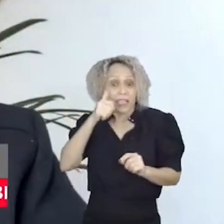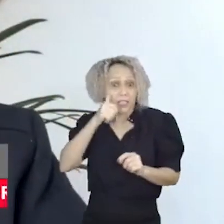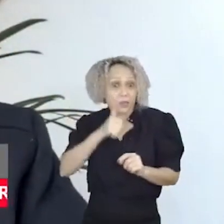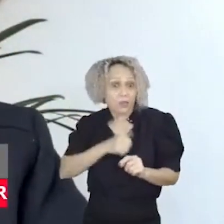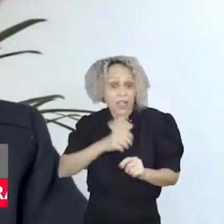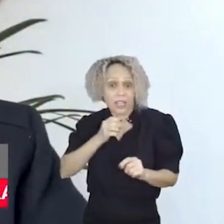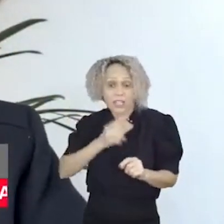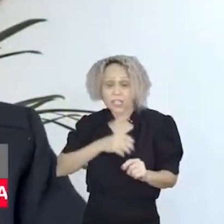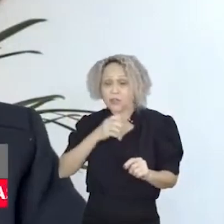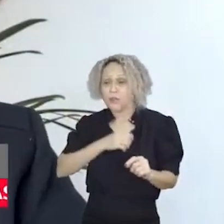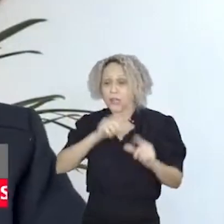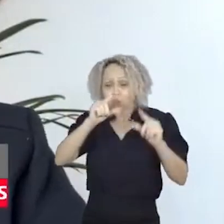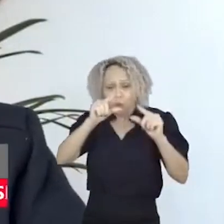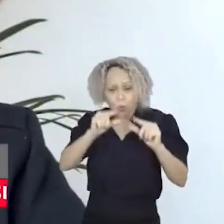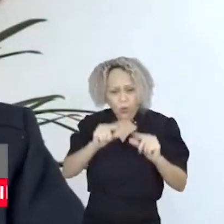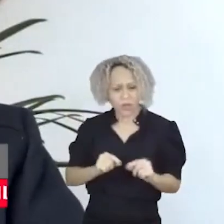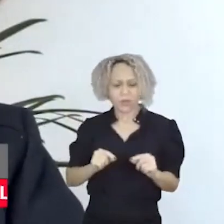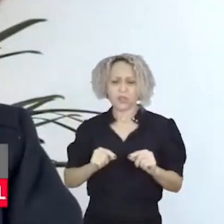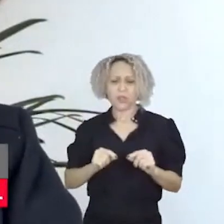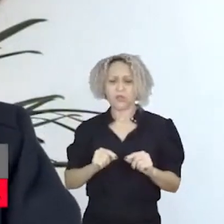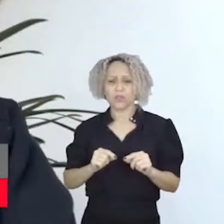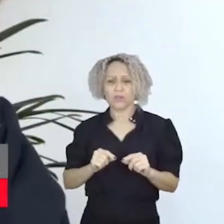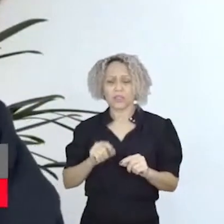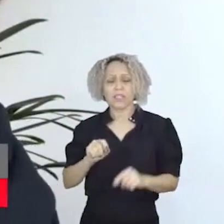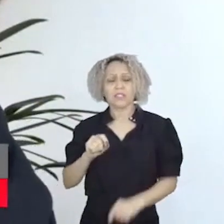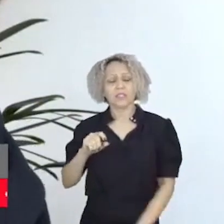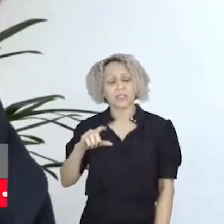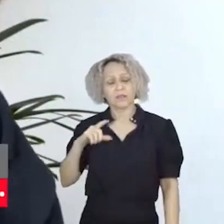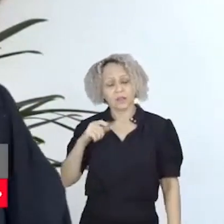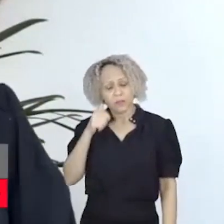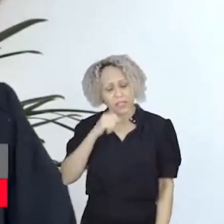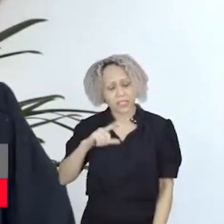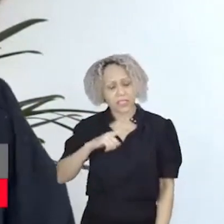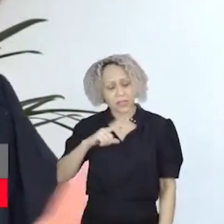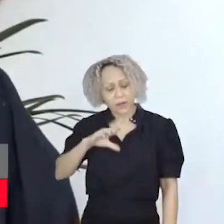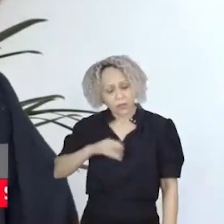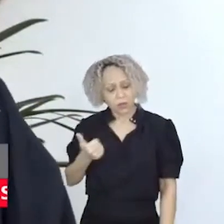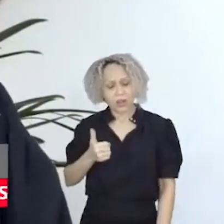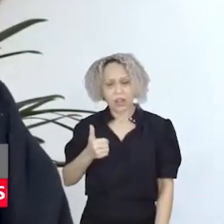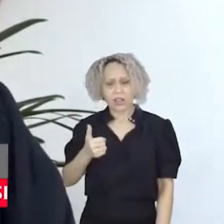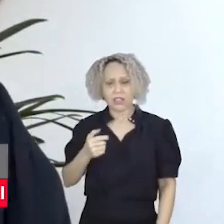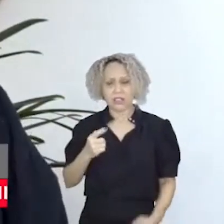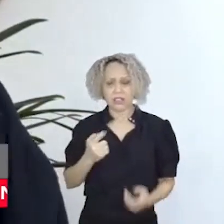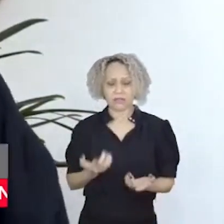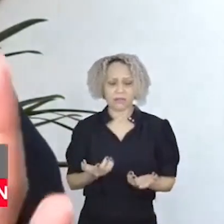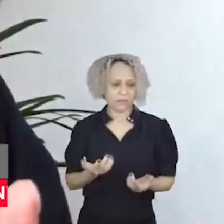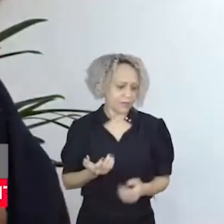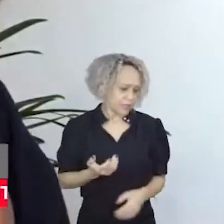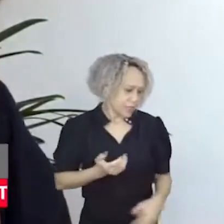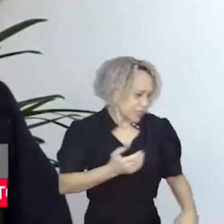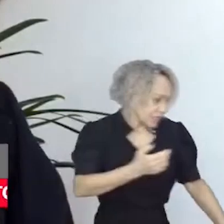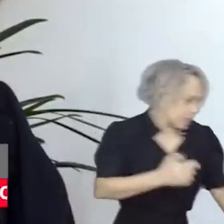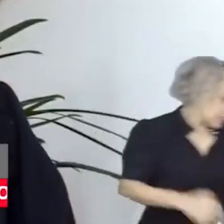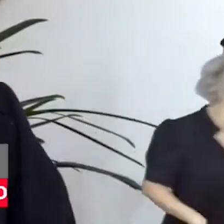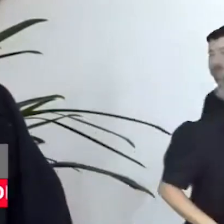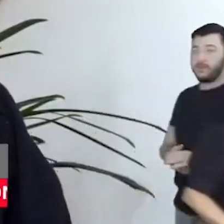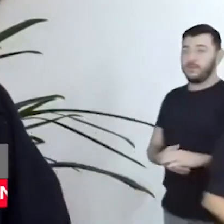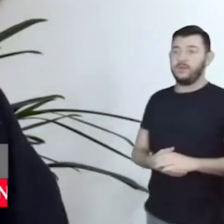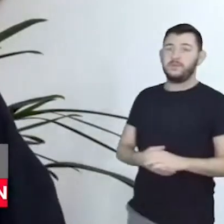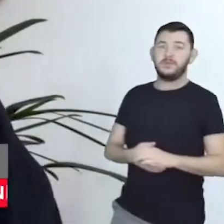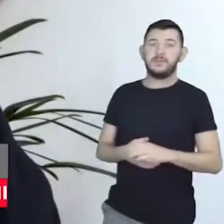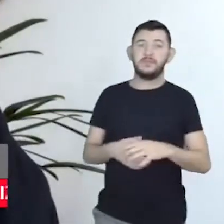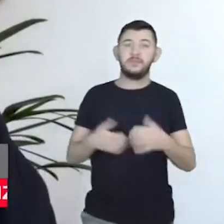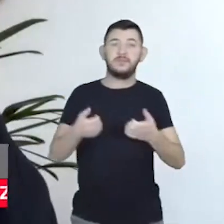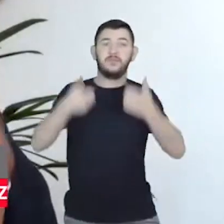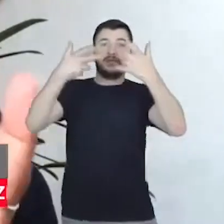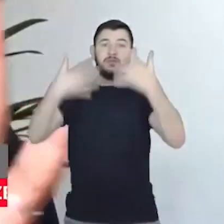suas trajetórias. É muito pesado estar numa posição como essa, e aqui falo de um lugar muito